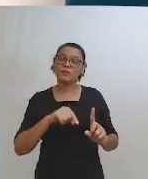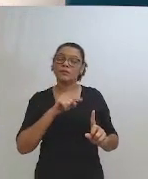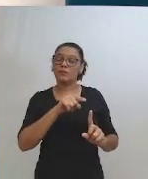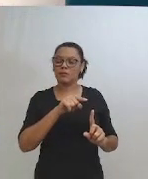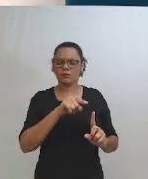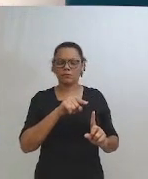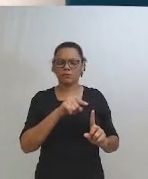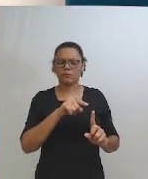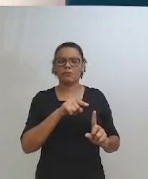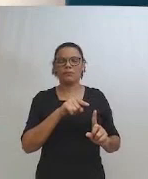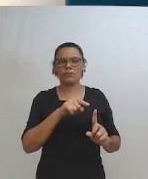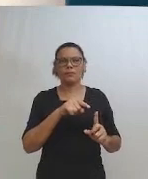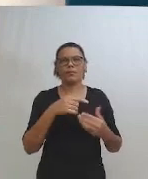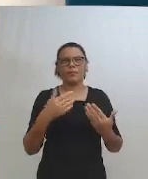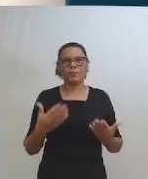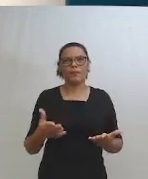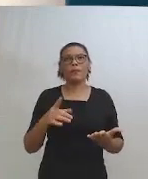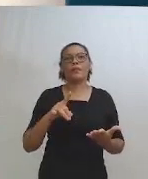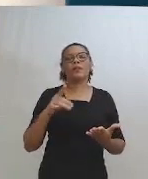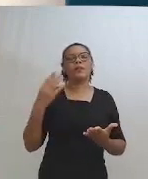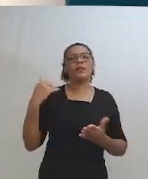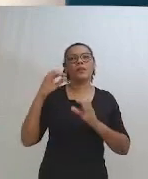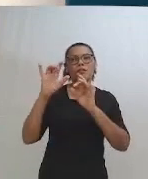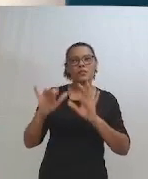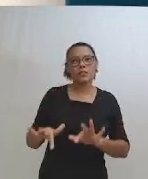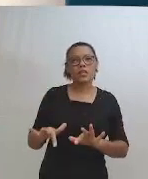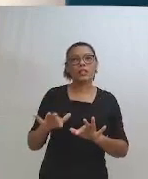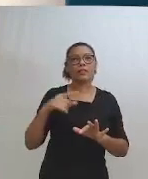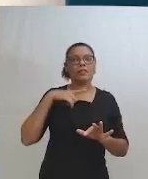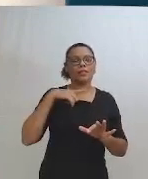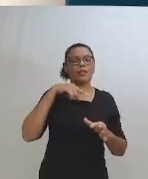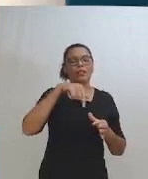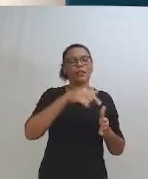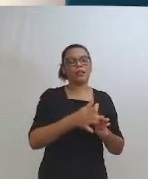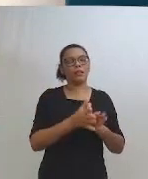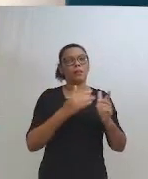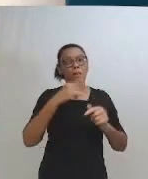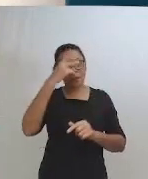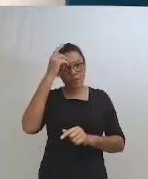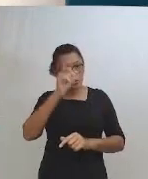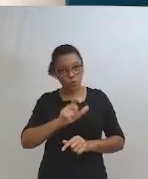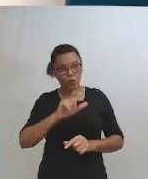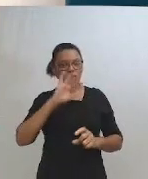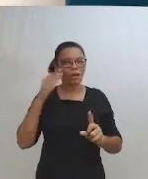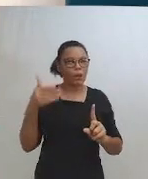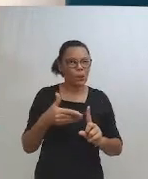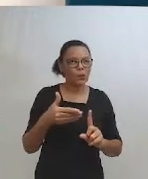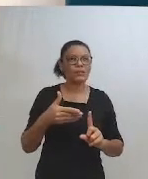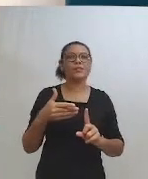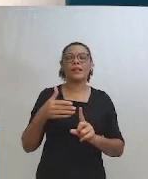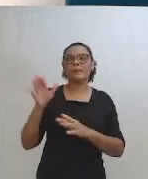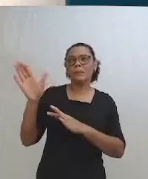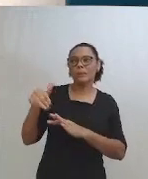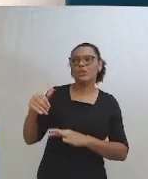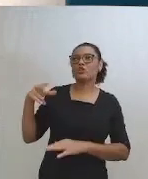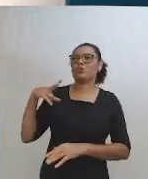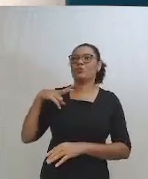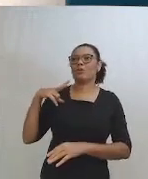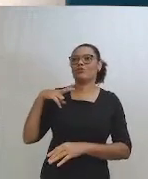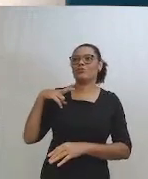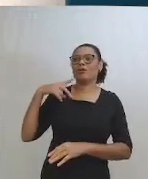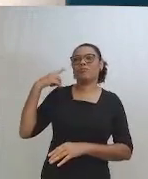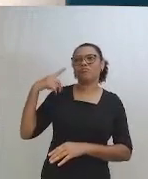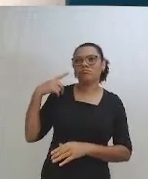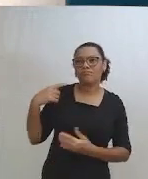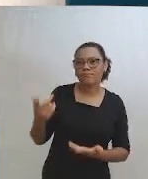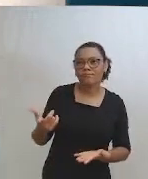acima transcrito, ocorreu nos autos. O acusado constituiu o advogado particular para atuar no feito, tal assistência deu-se até a